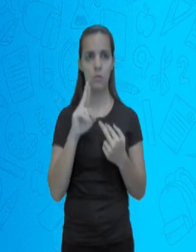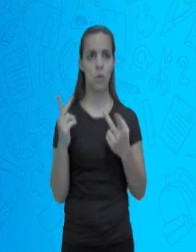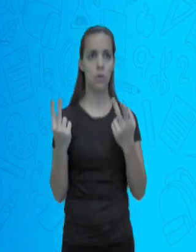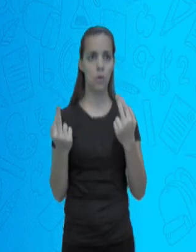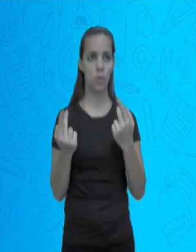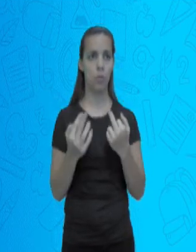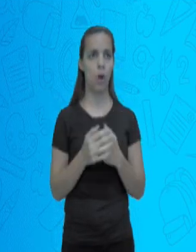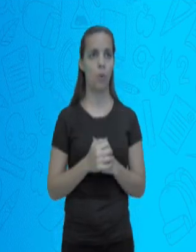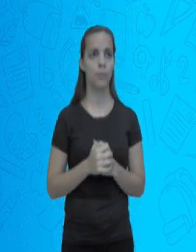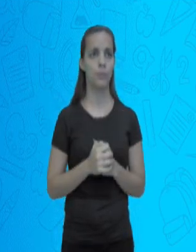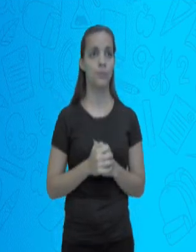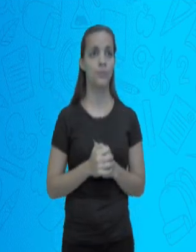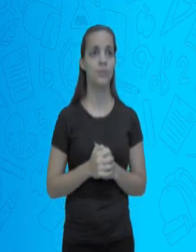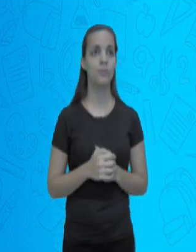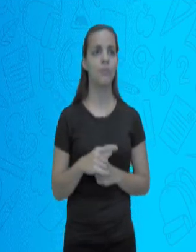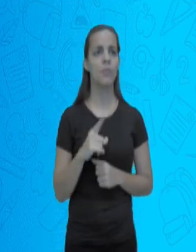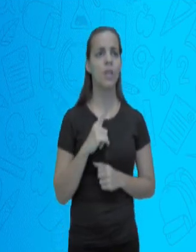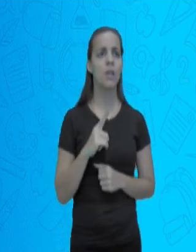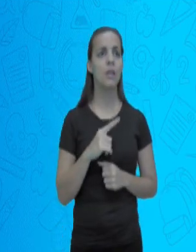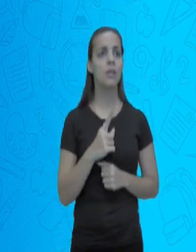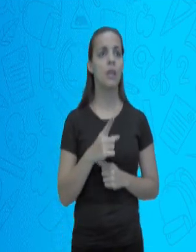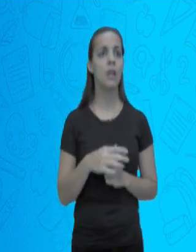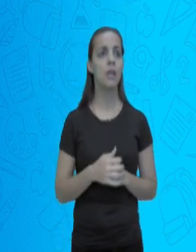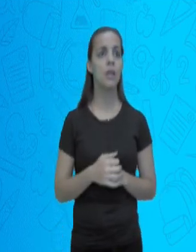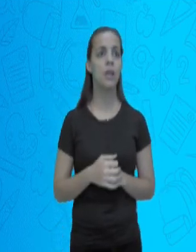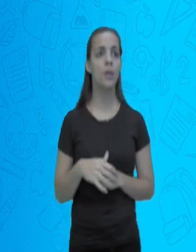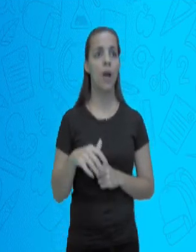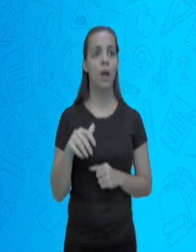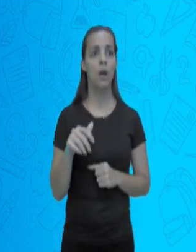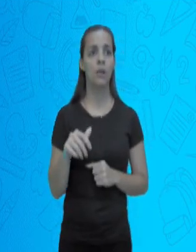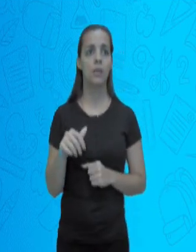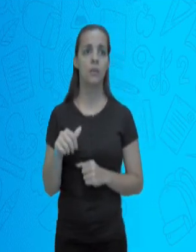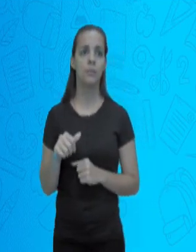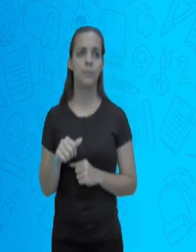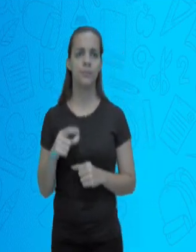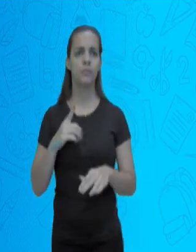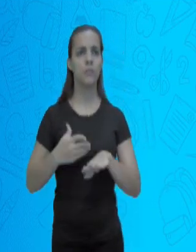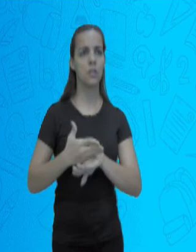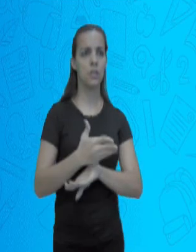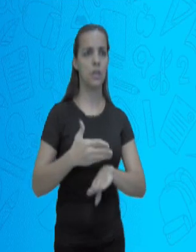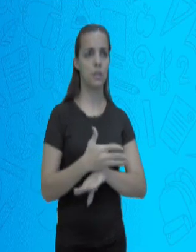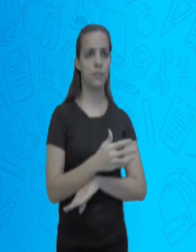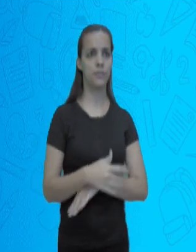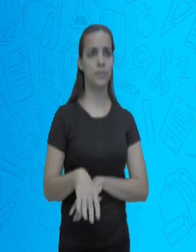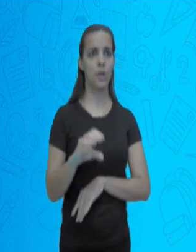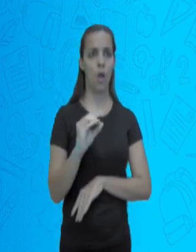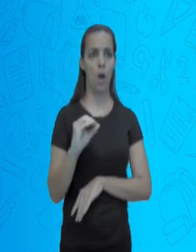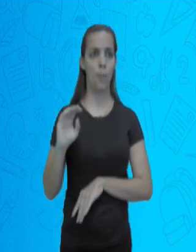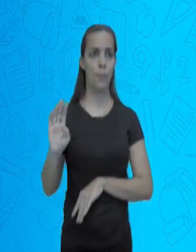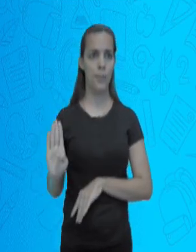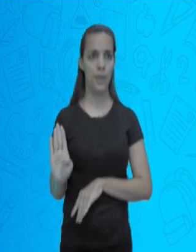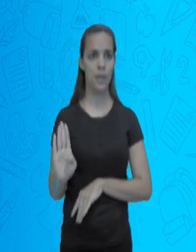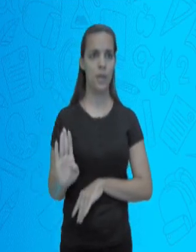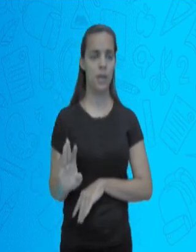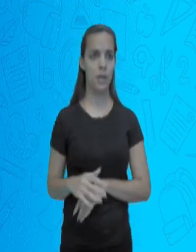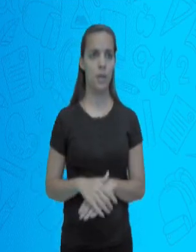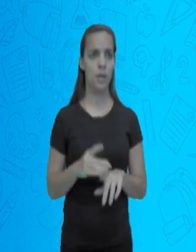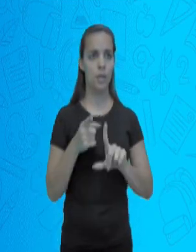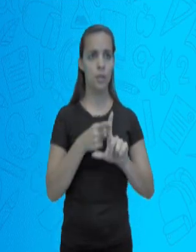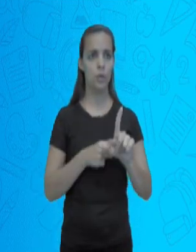Eu tenho esse outro exemplo aqui. Eu tenho o segmento OB, tenho o ângulo